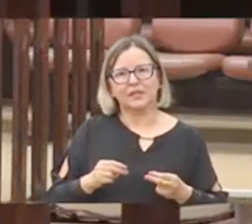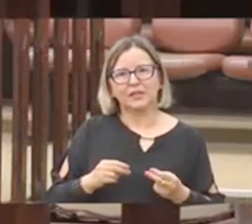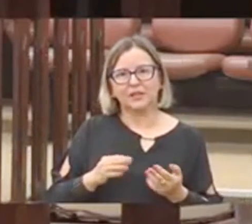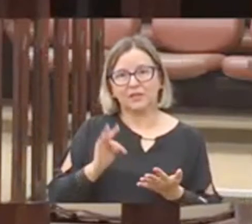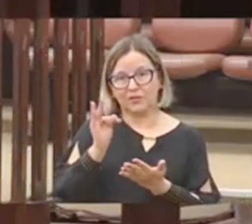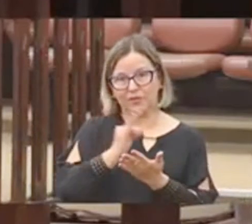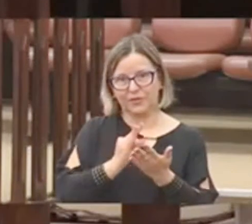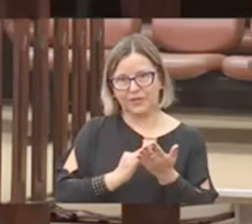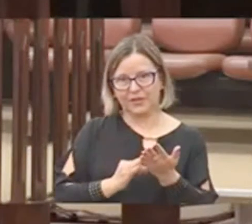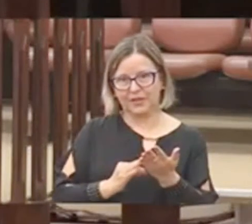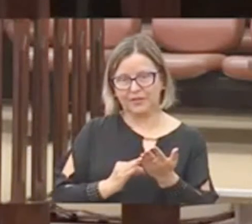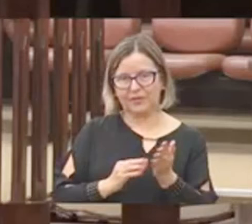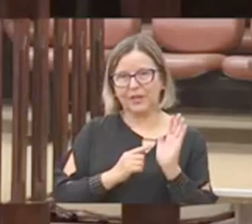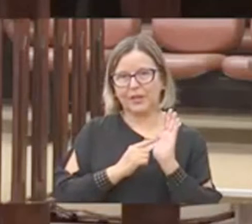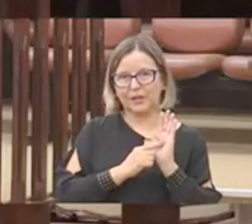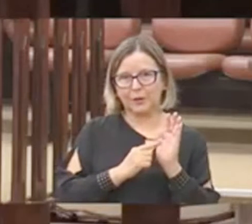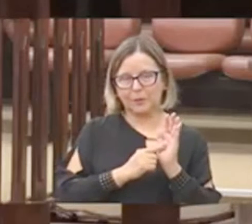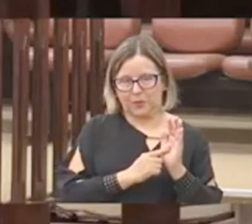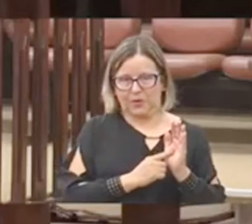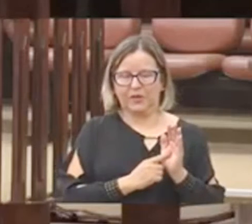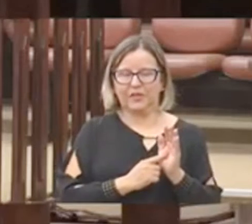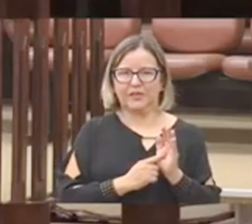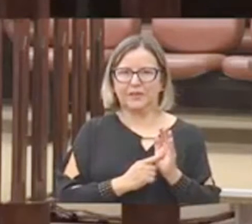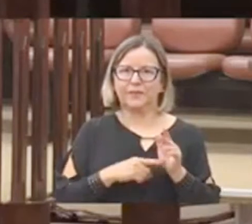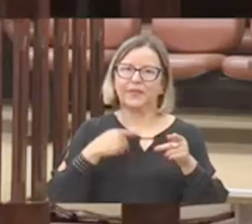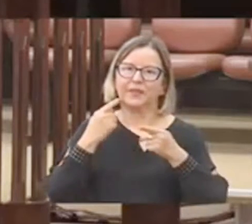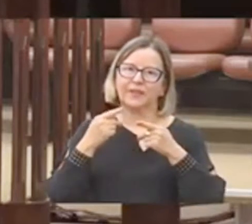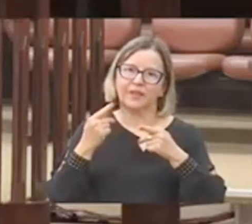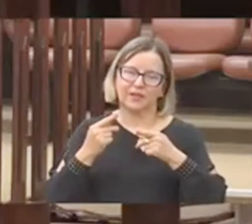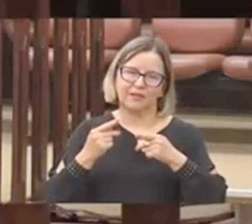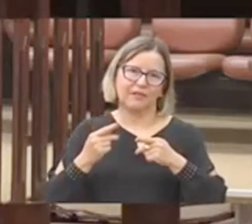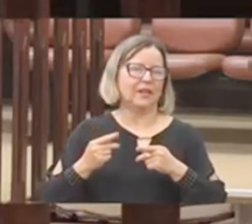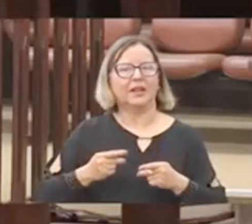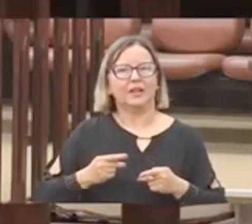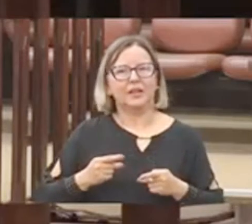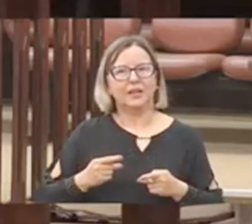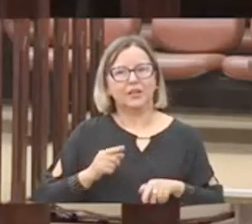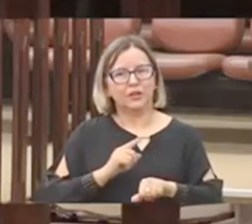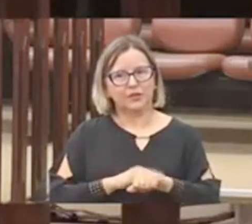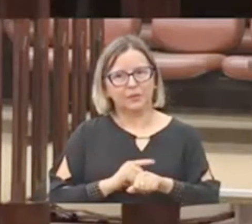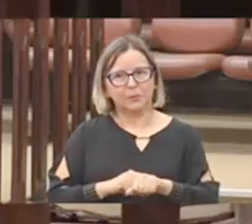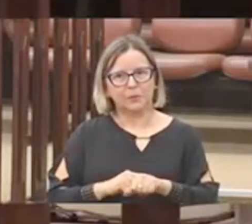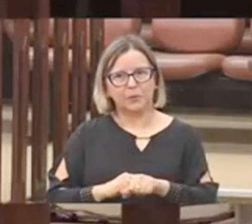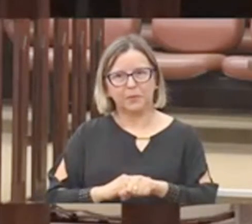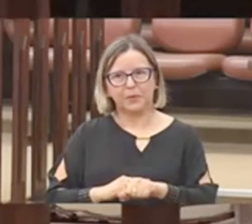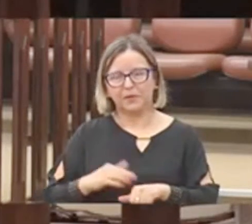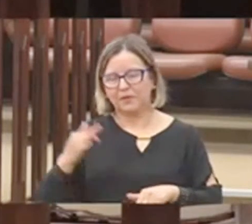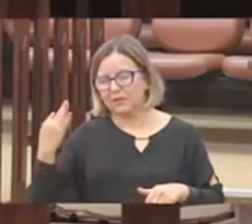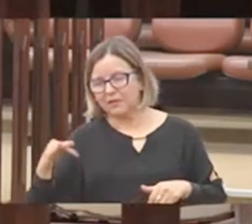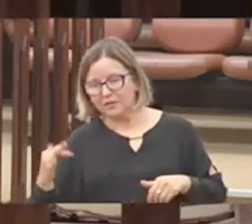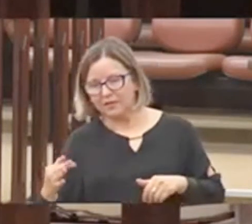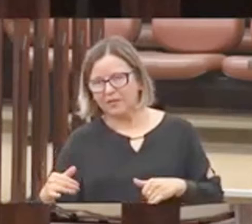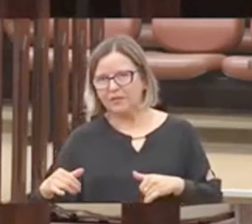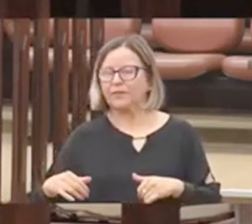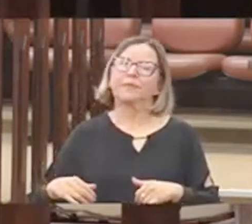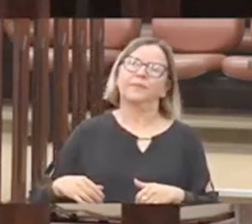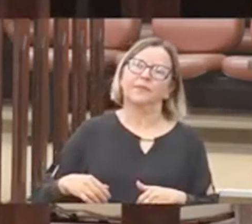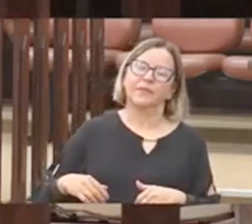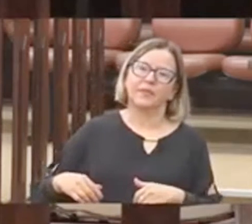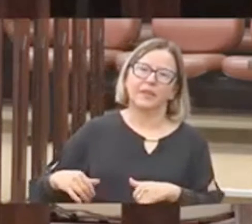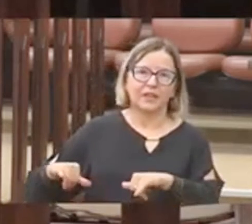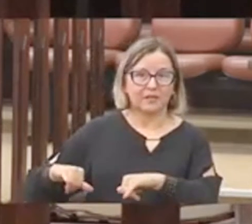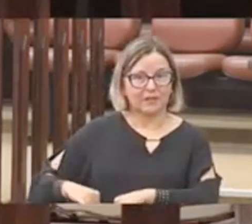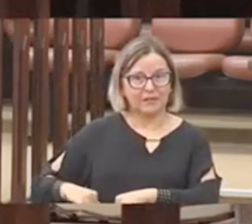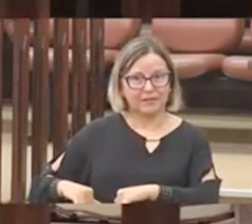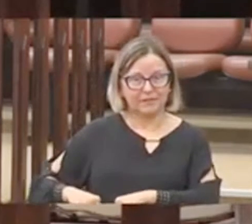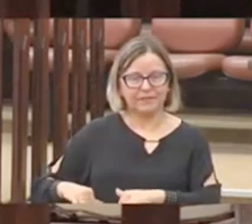Porque nós não fomos chamados para termos vidas sem problemas.